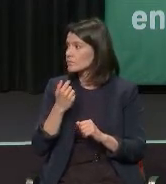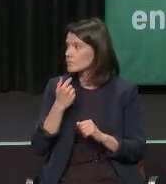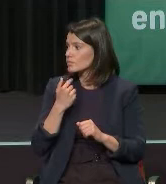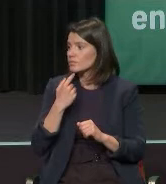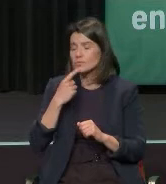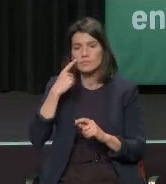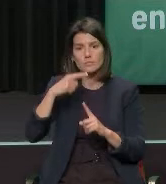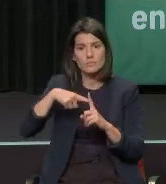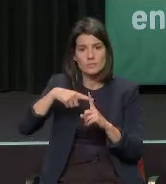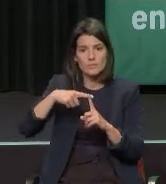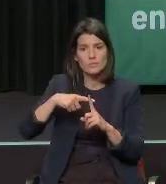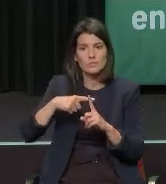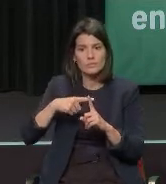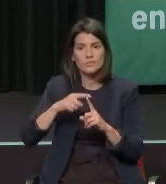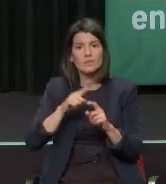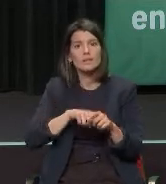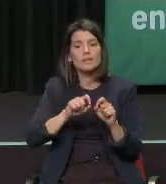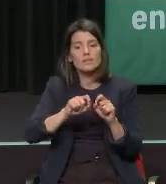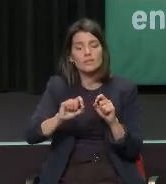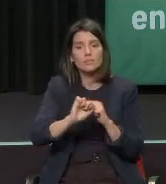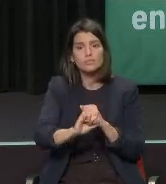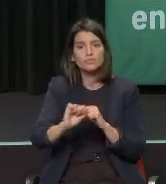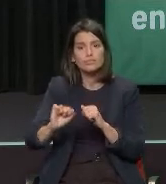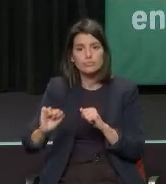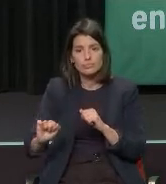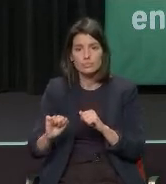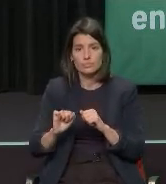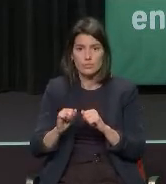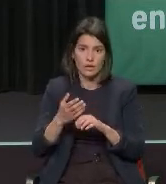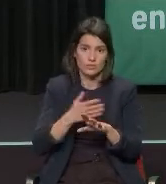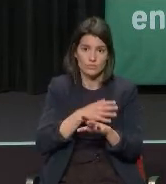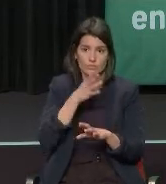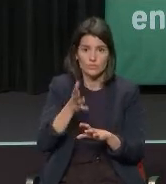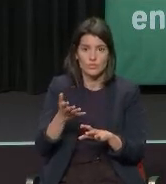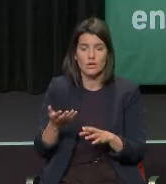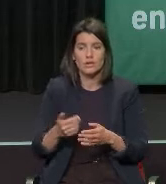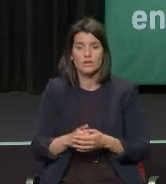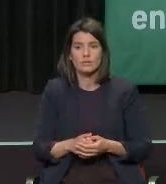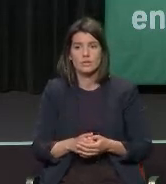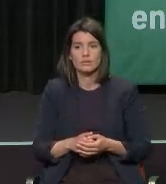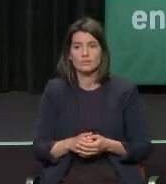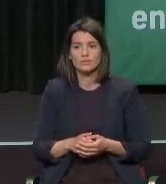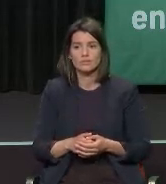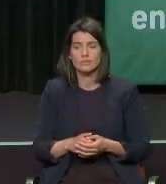as tendências relativas ao CO2 e à temperatura para os períodos de que falei há pouco.